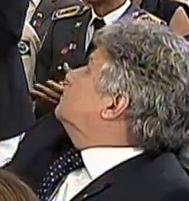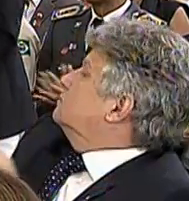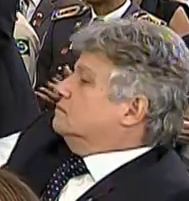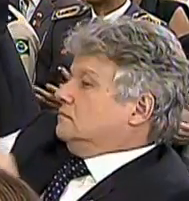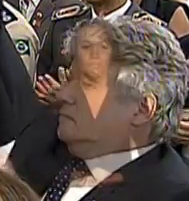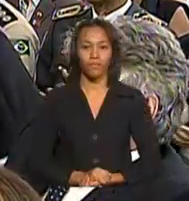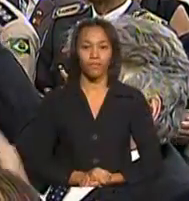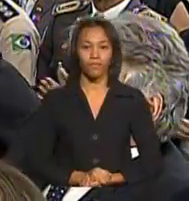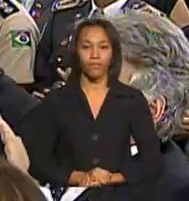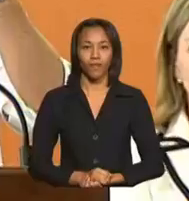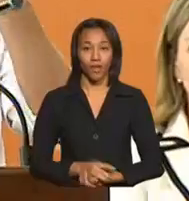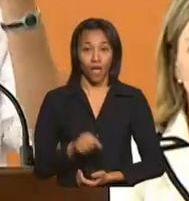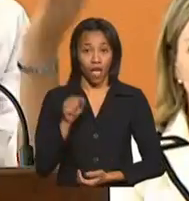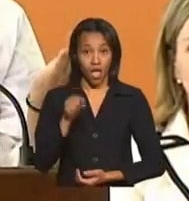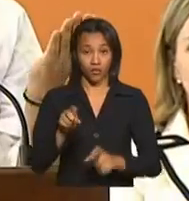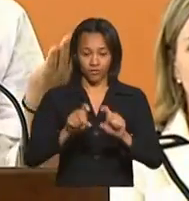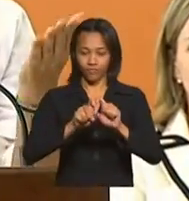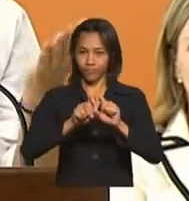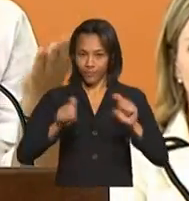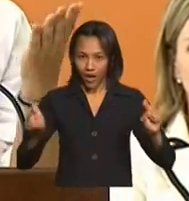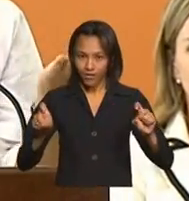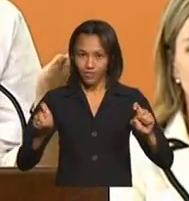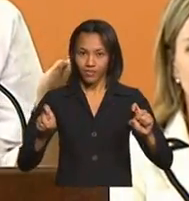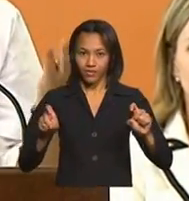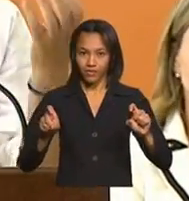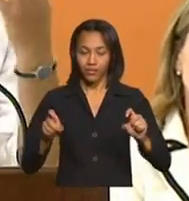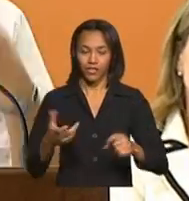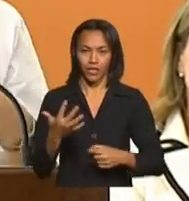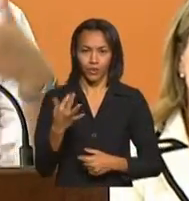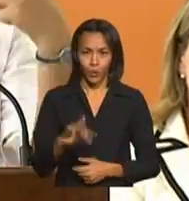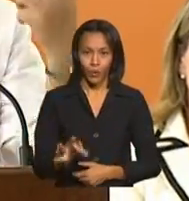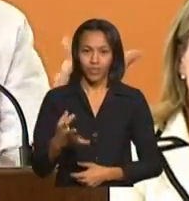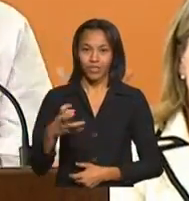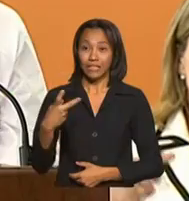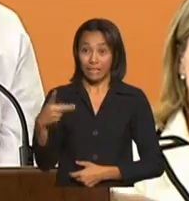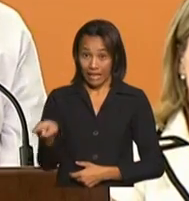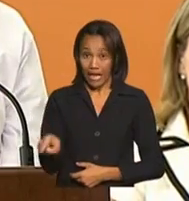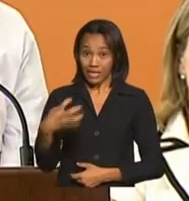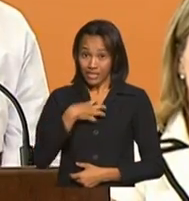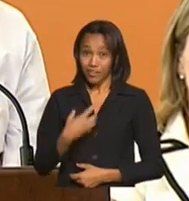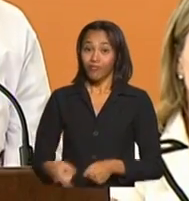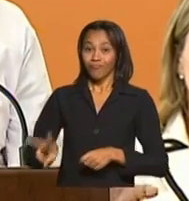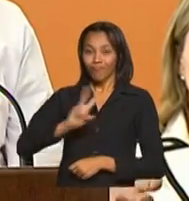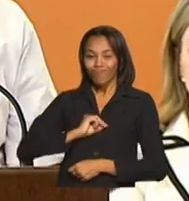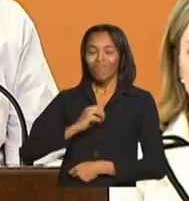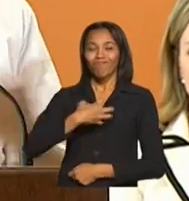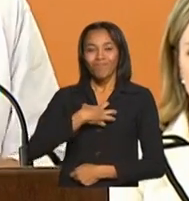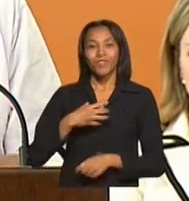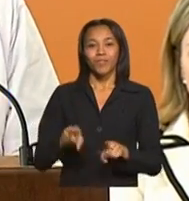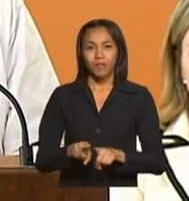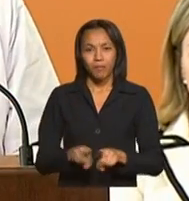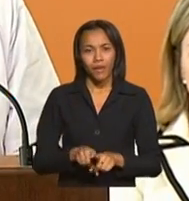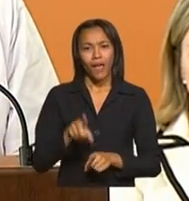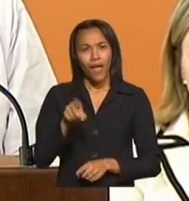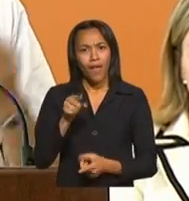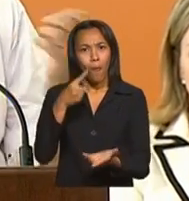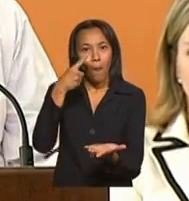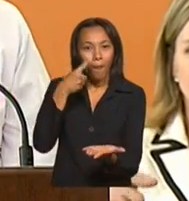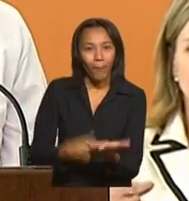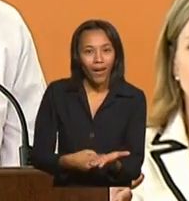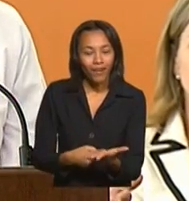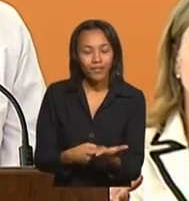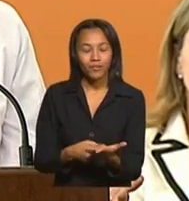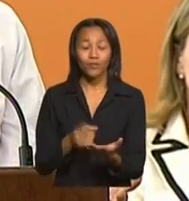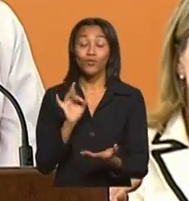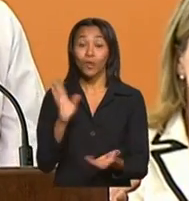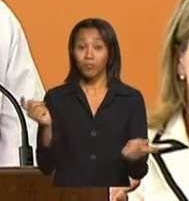essa frase, eu acho que ela sintetiza o espírito desse pacto. Só é possível fazer